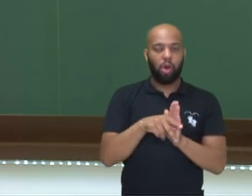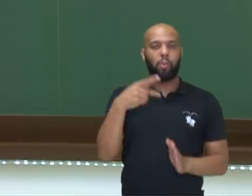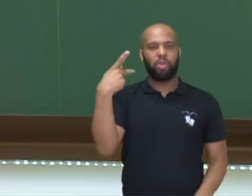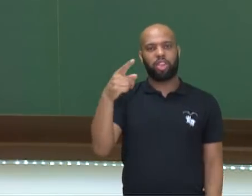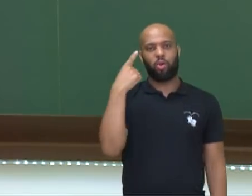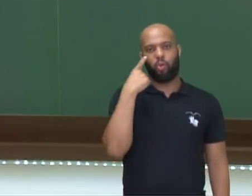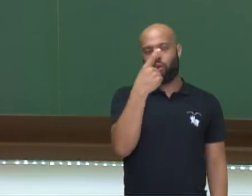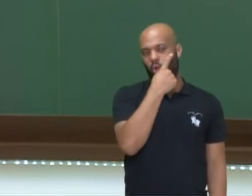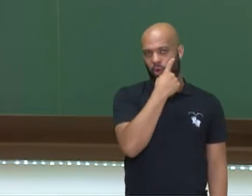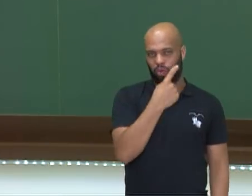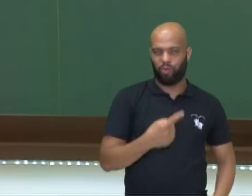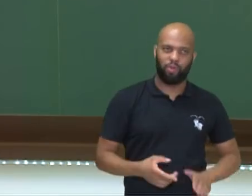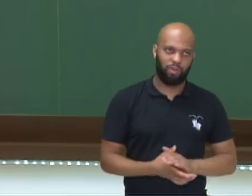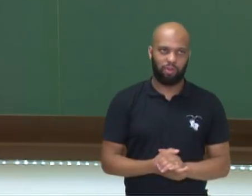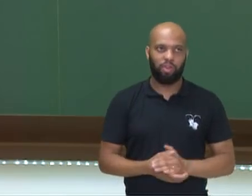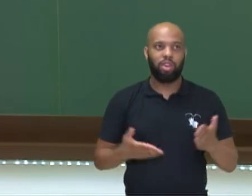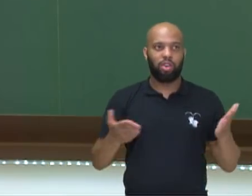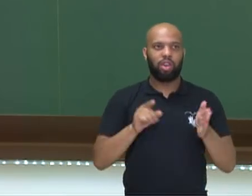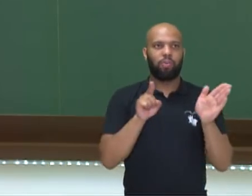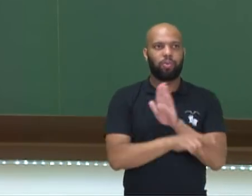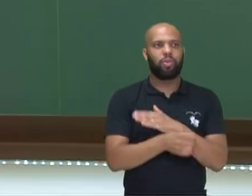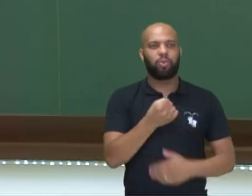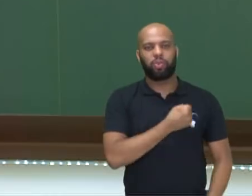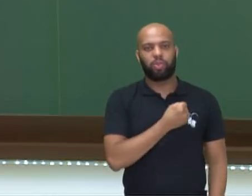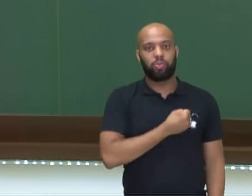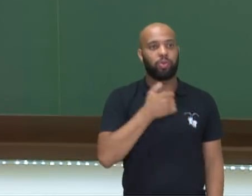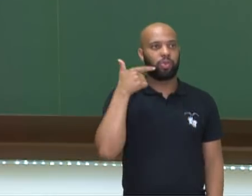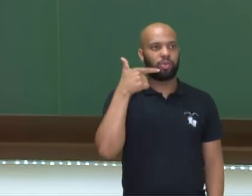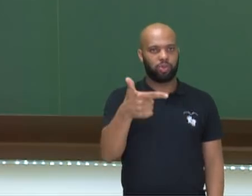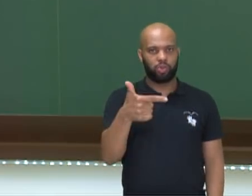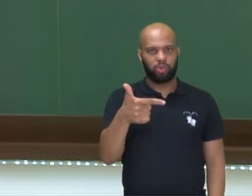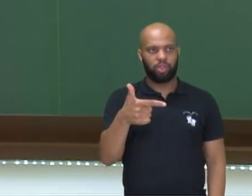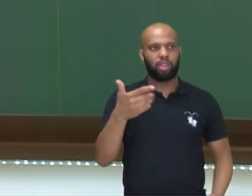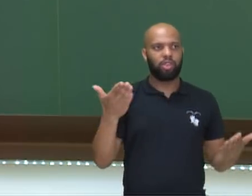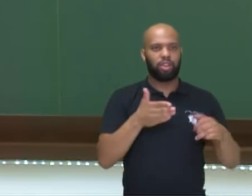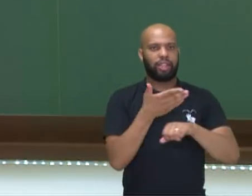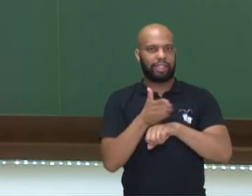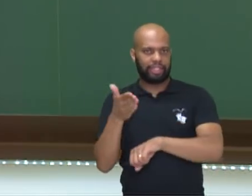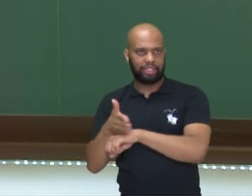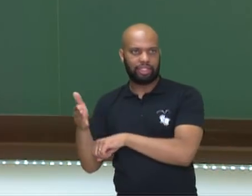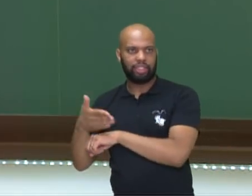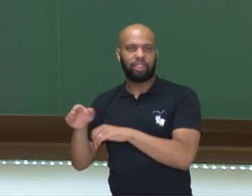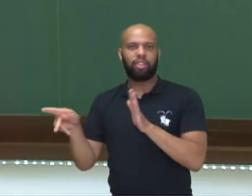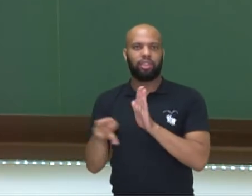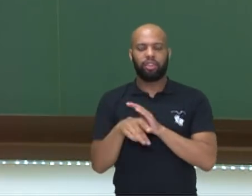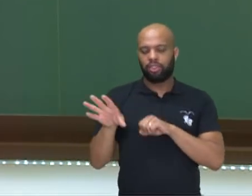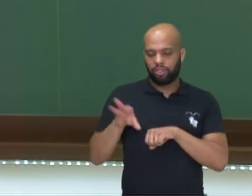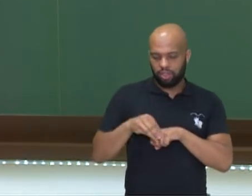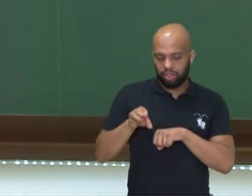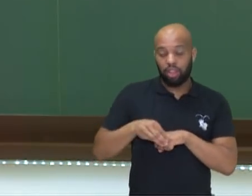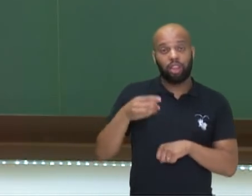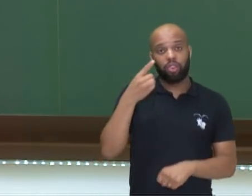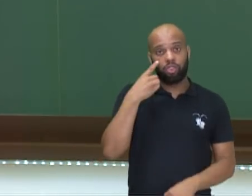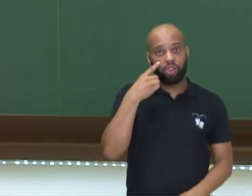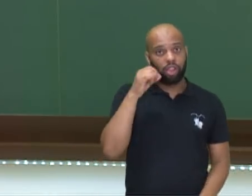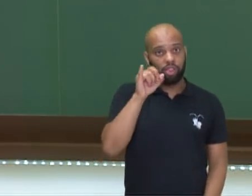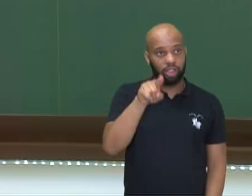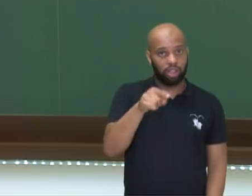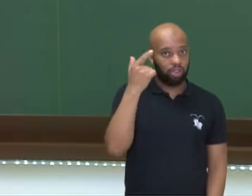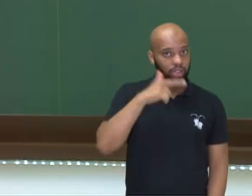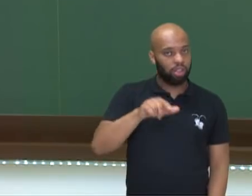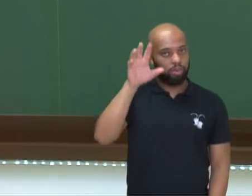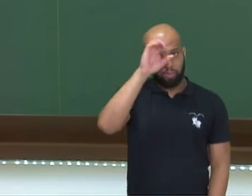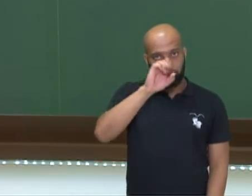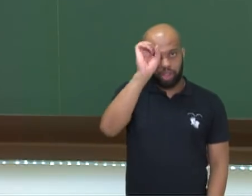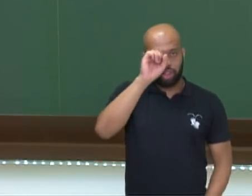sentidos. Segundo exercício, então, para esse nosso treino aí dos nossos conhecimentos. Vamos ver o quanto vocês aprenderam sobre